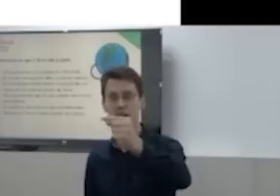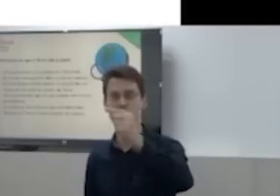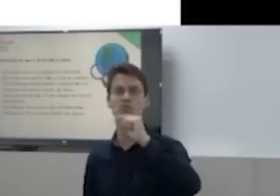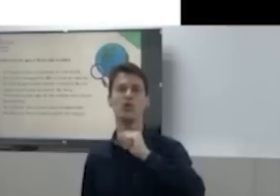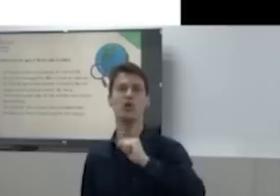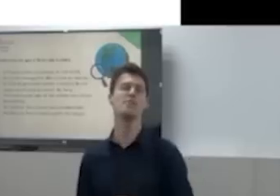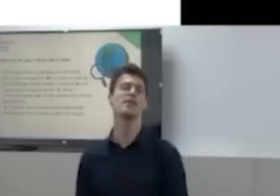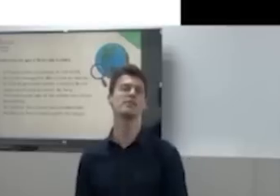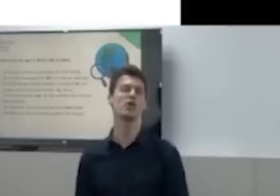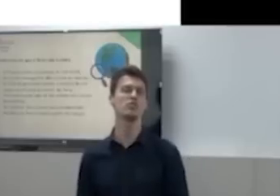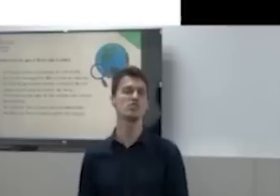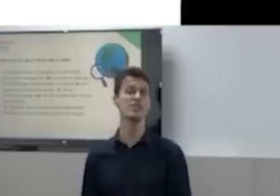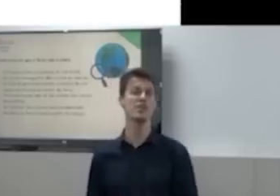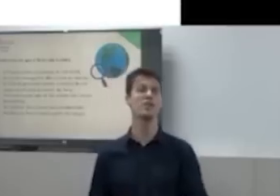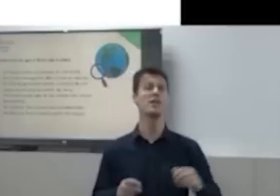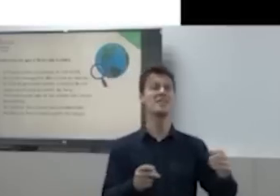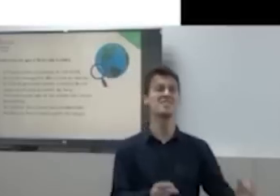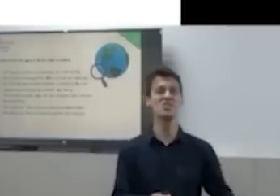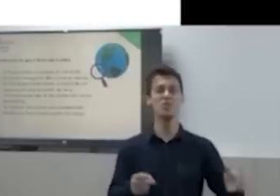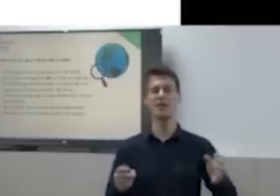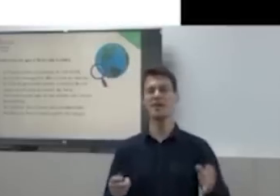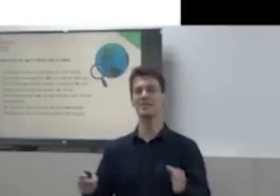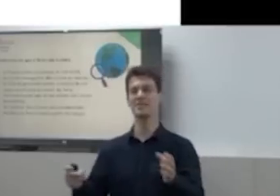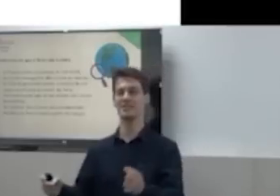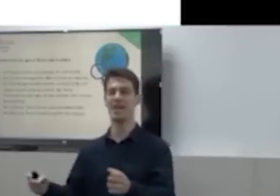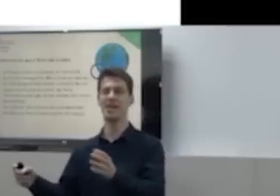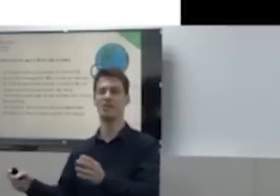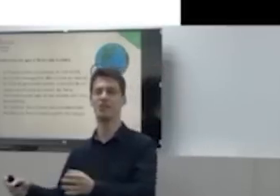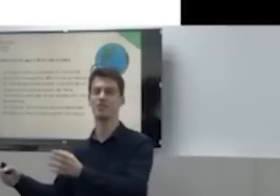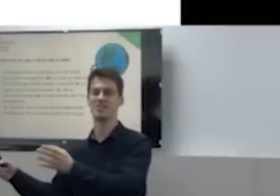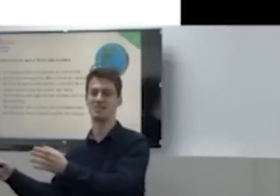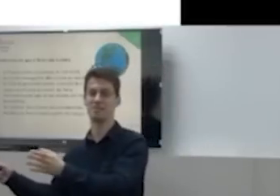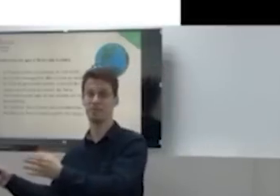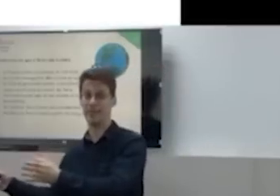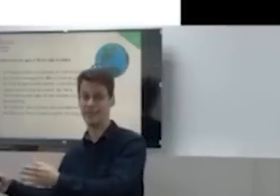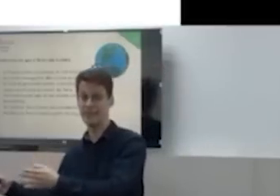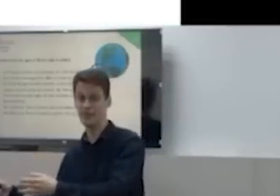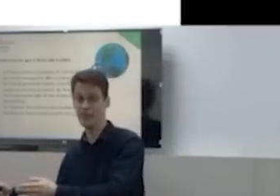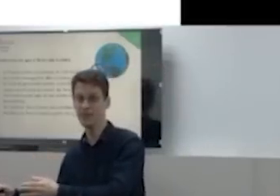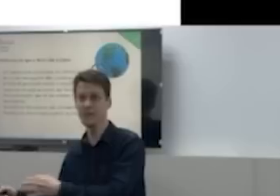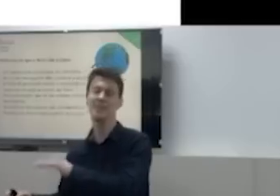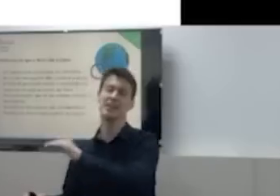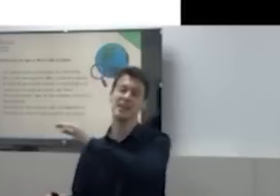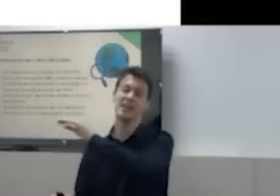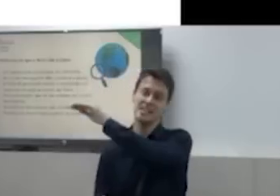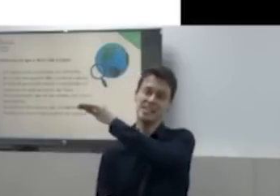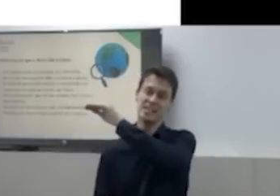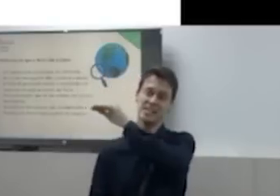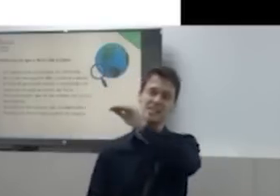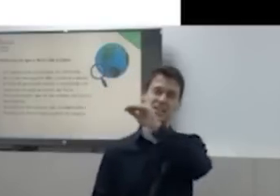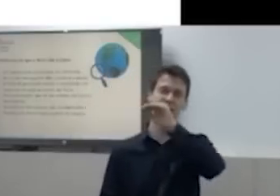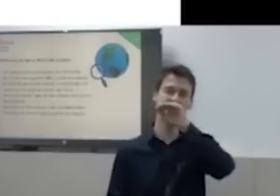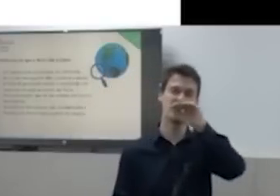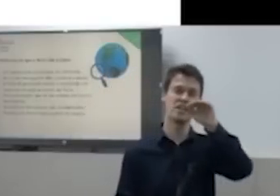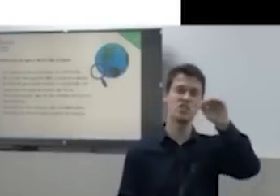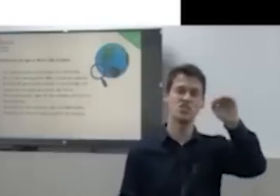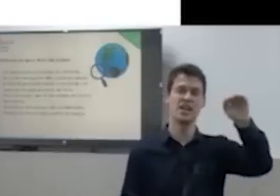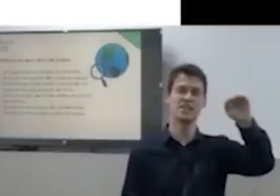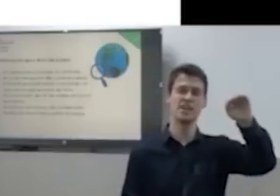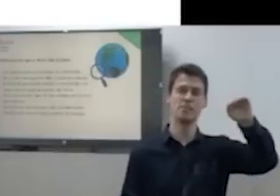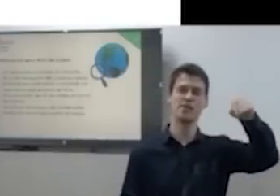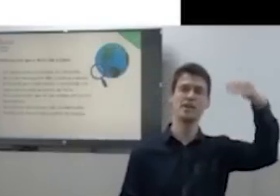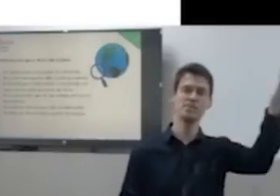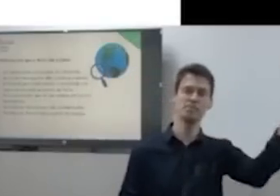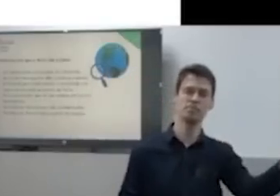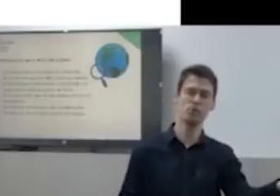Terra e chegam novamente ao Rio de Janeiro. Se o planeta Terra fosse plano, ele iria